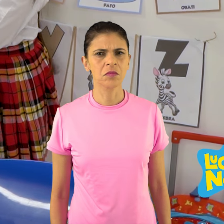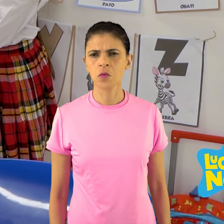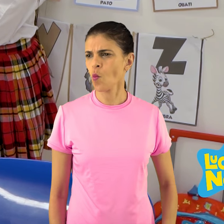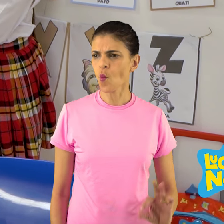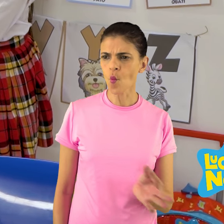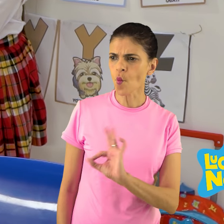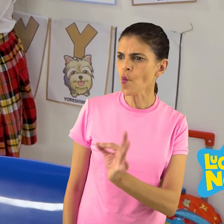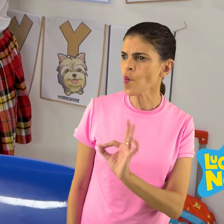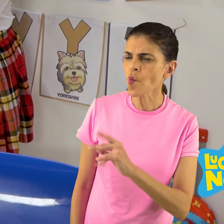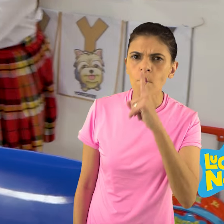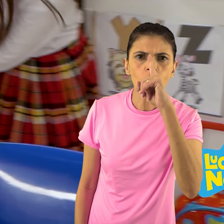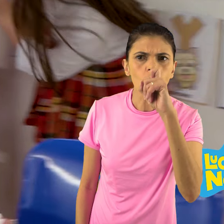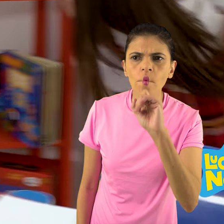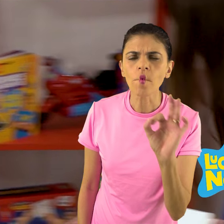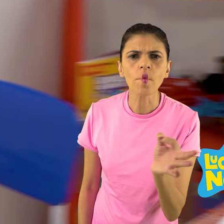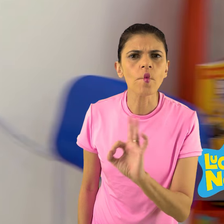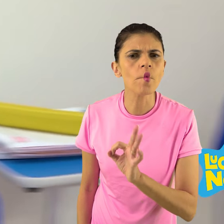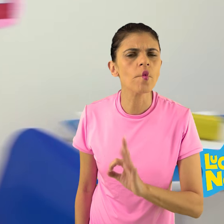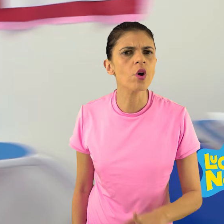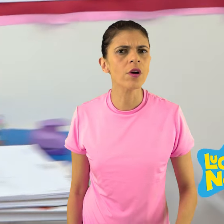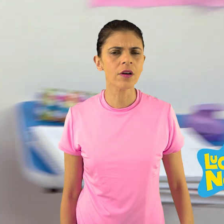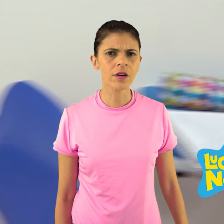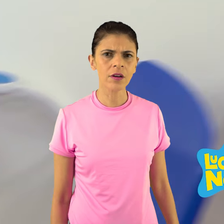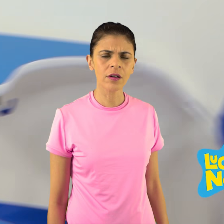Nem sinal deles.